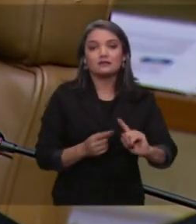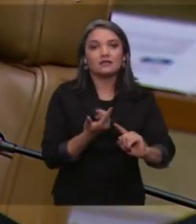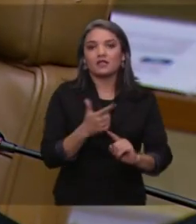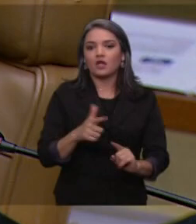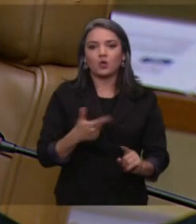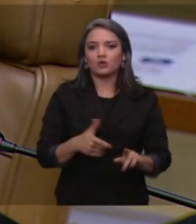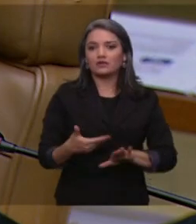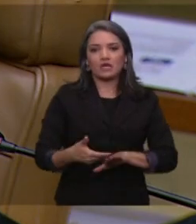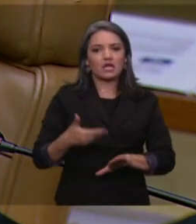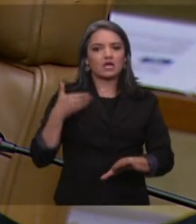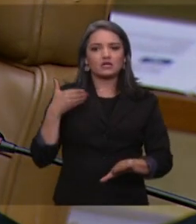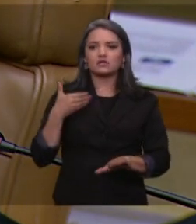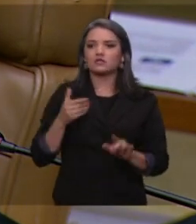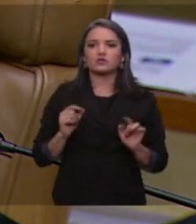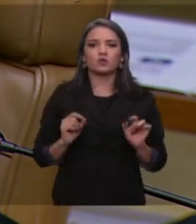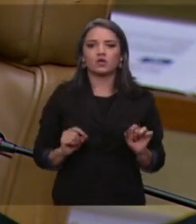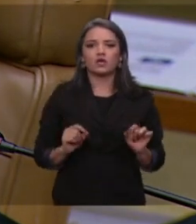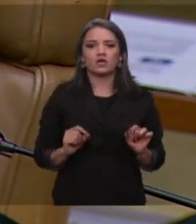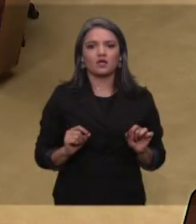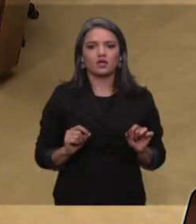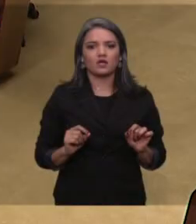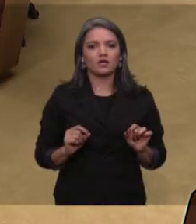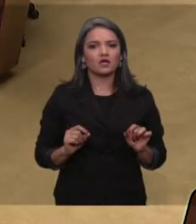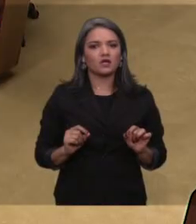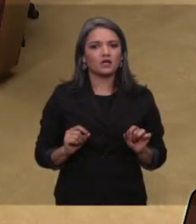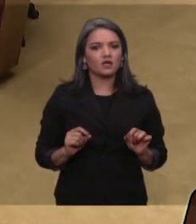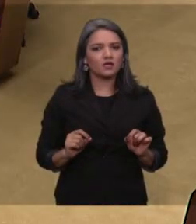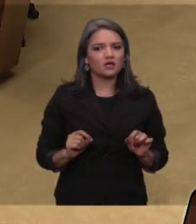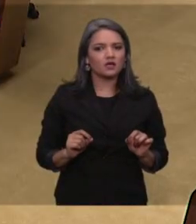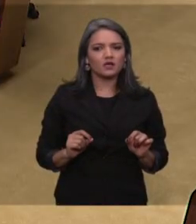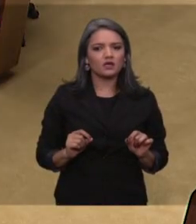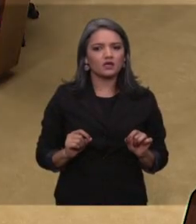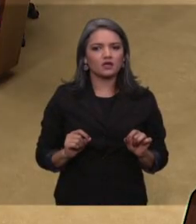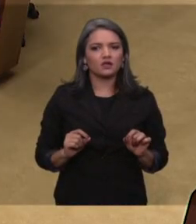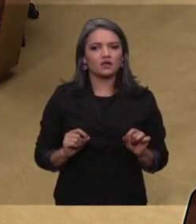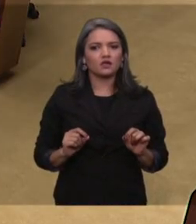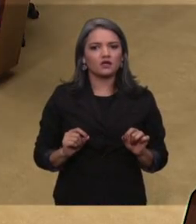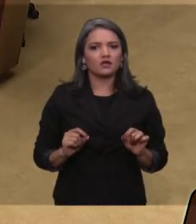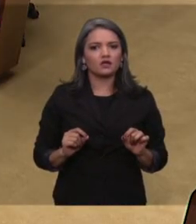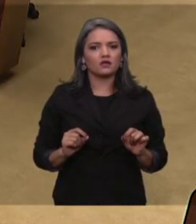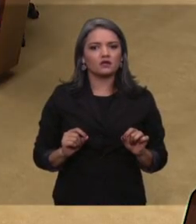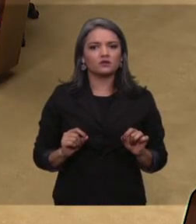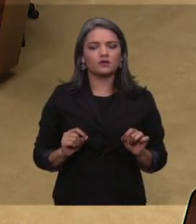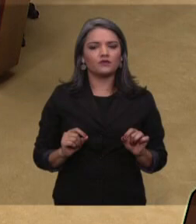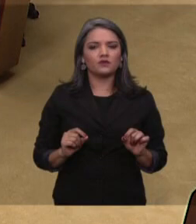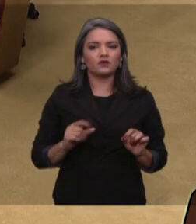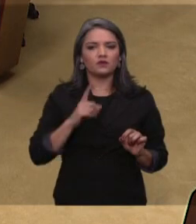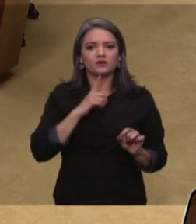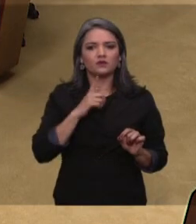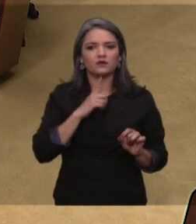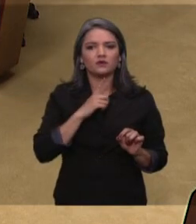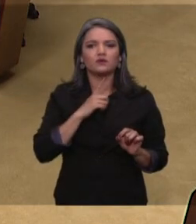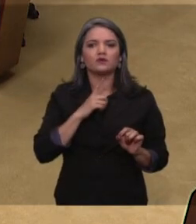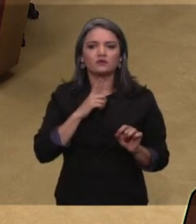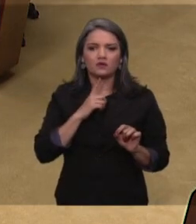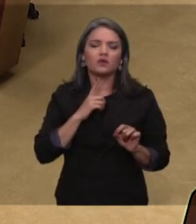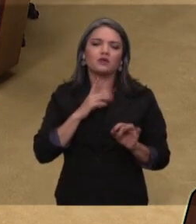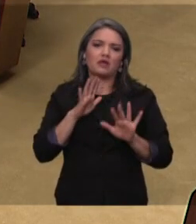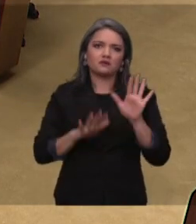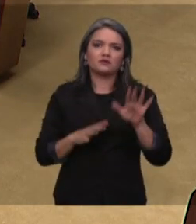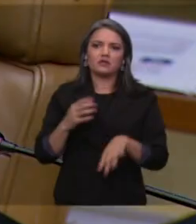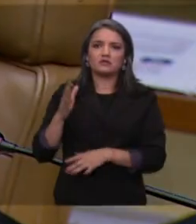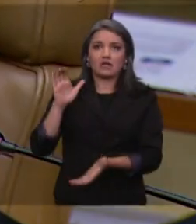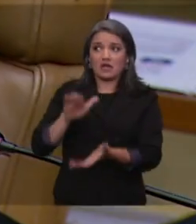prévio. Não é divórcio sem partilha. Na separação de... Vamos supor, ministro Barroso, que haja uma separação de fato. O casal fica 3 anos